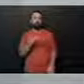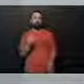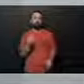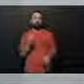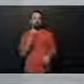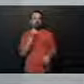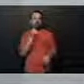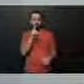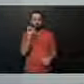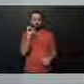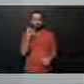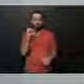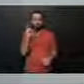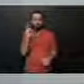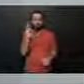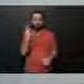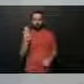100,